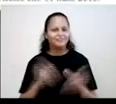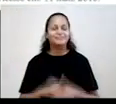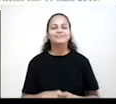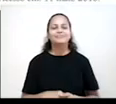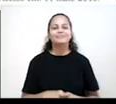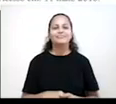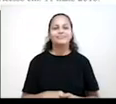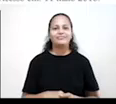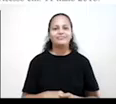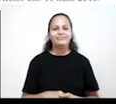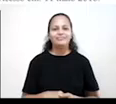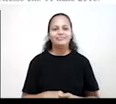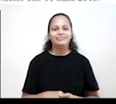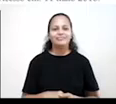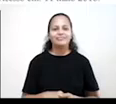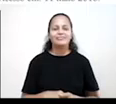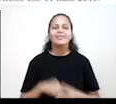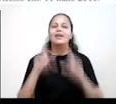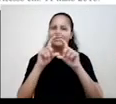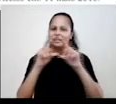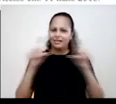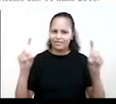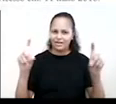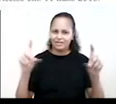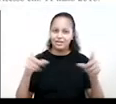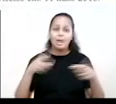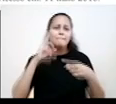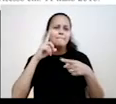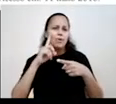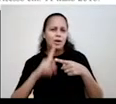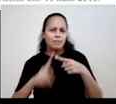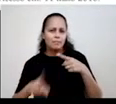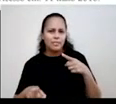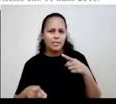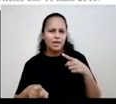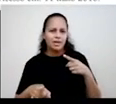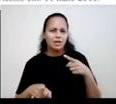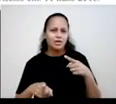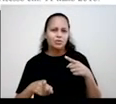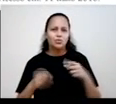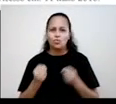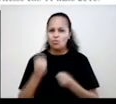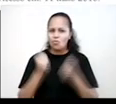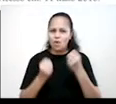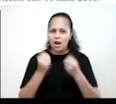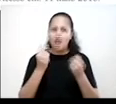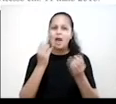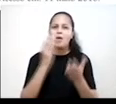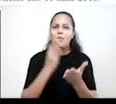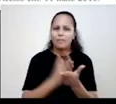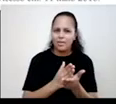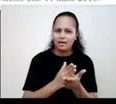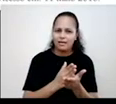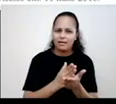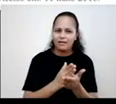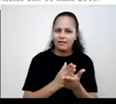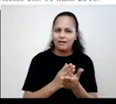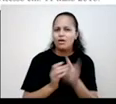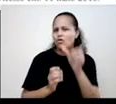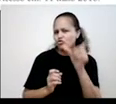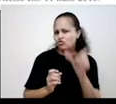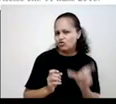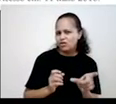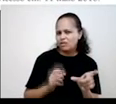Bom, então vamos lá. Ó. Joãozinho, na frase proibido estacionar, onde está o sujeito? Sujeito a